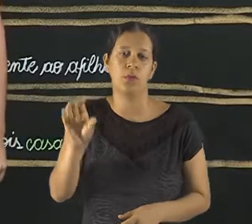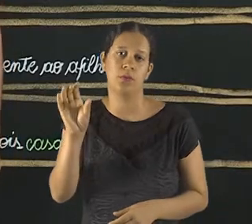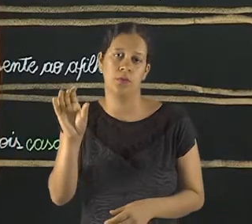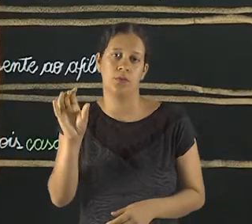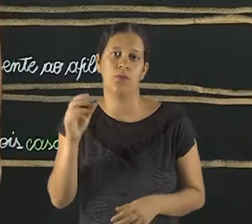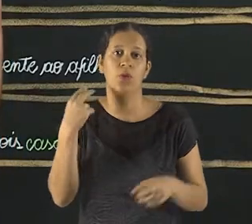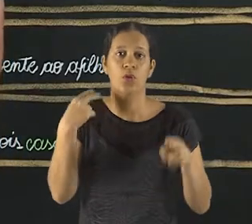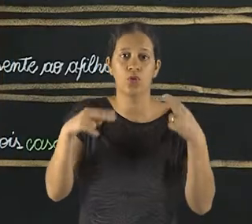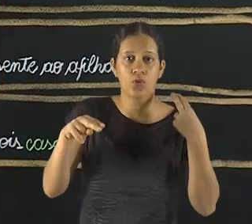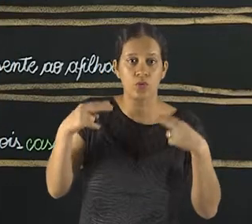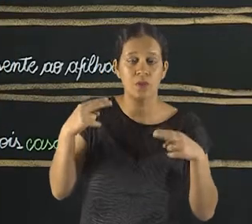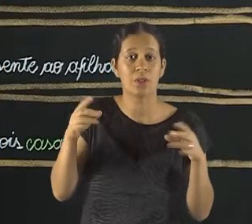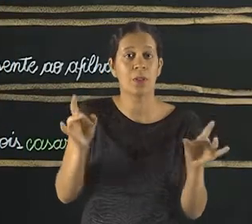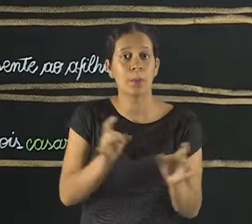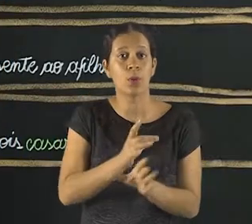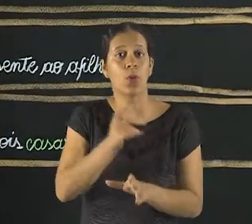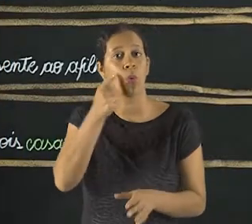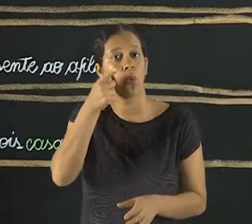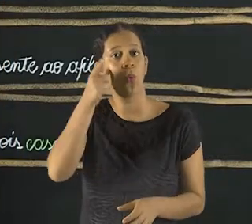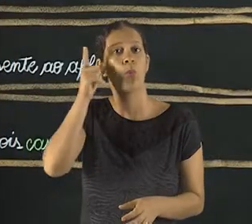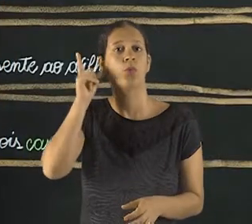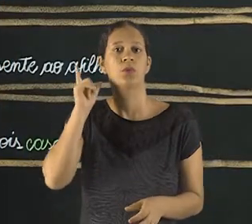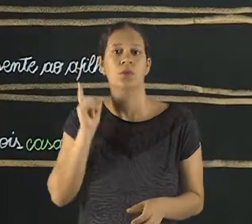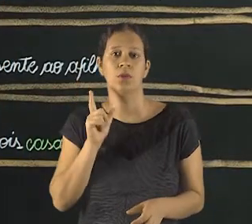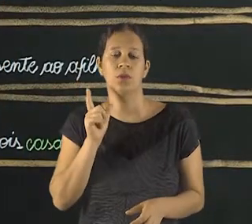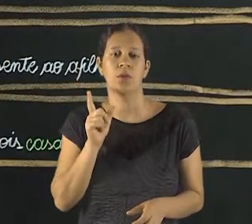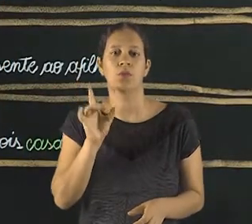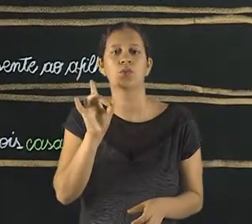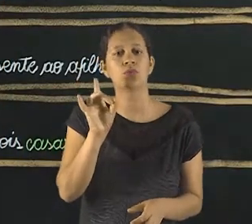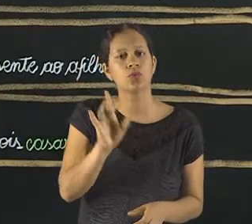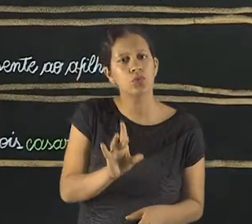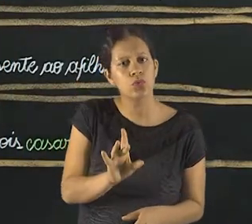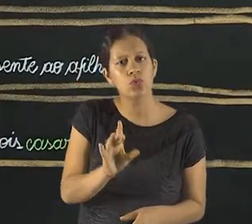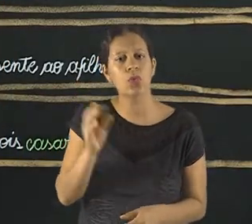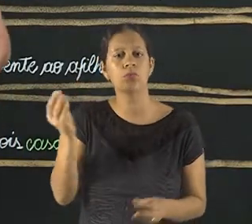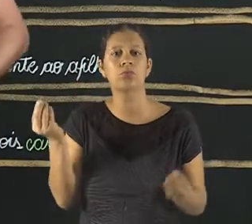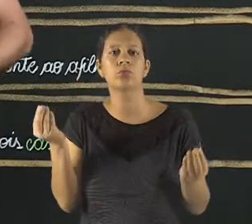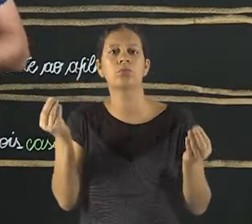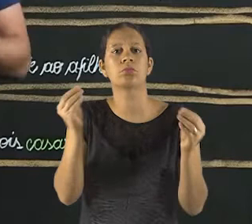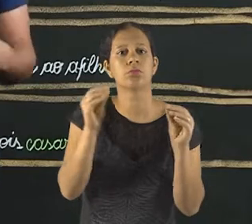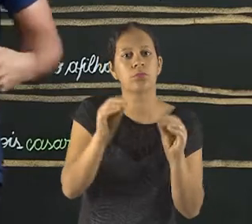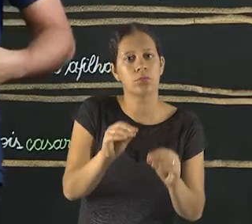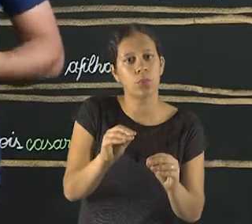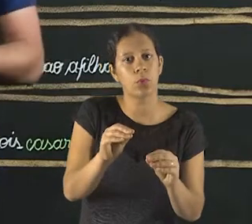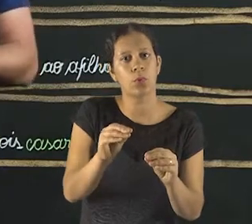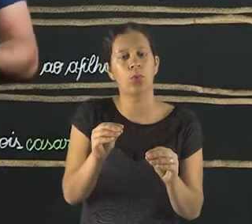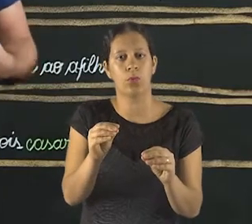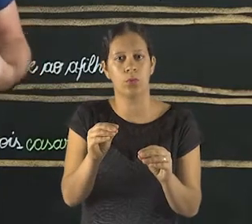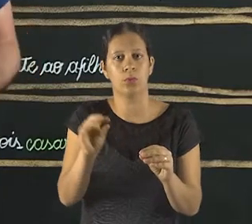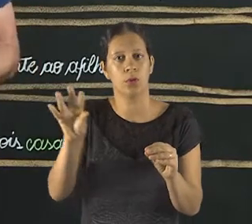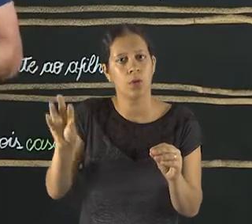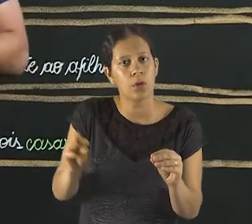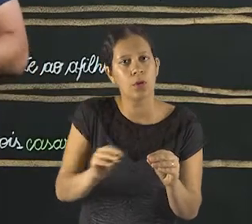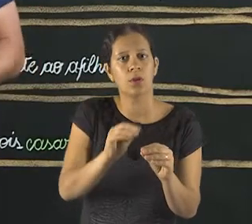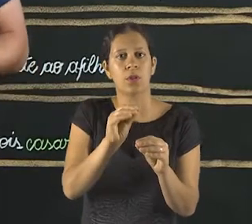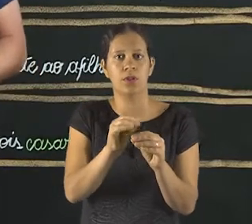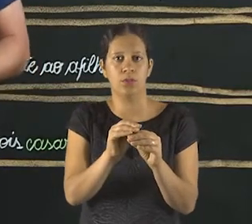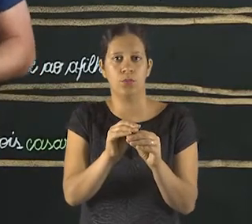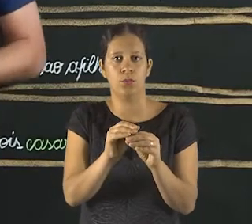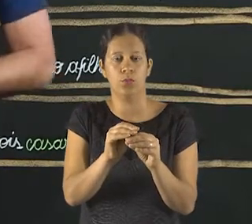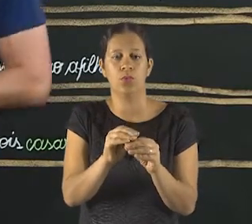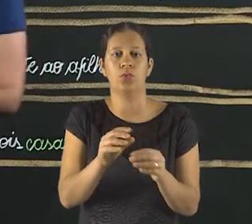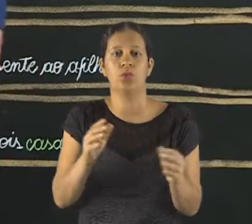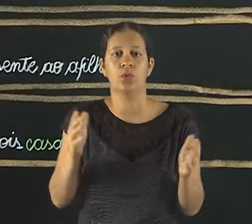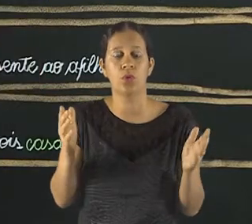eu posso até colocar do tipo, a novela terminou ontem, mas esse ontem é só um acréscimo, dele não depende a significação central